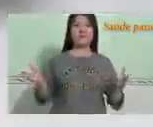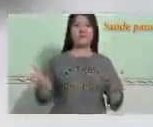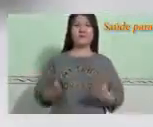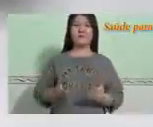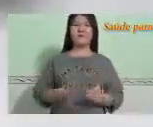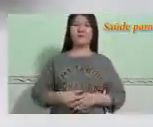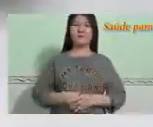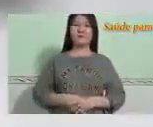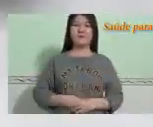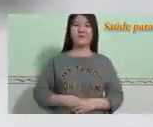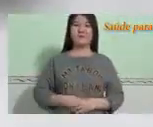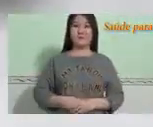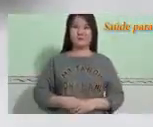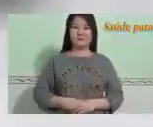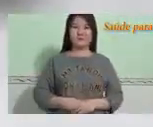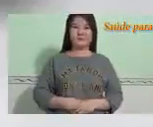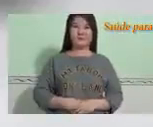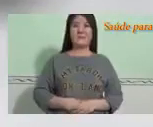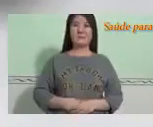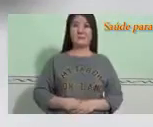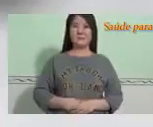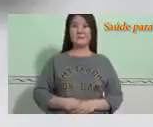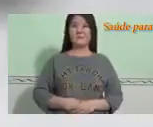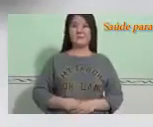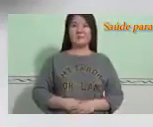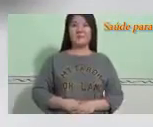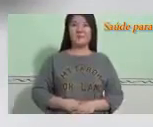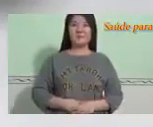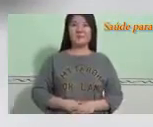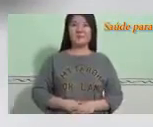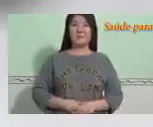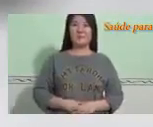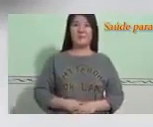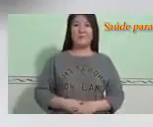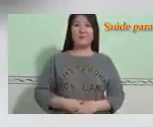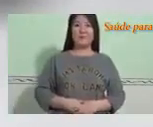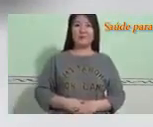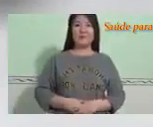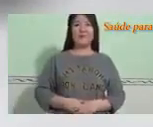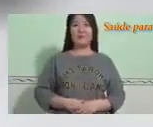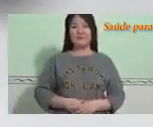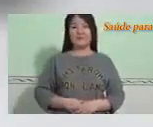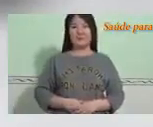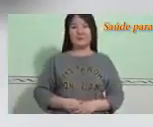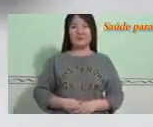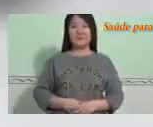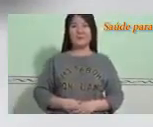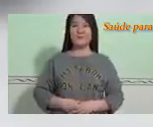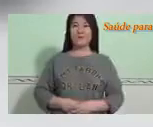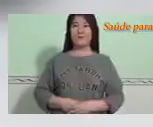NCIAANTESDAS 21 horas, vírgula, porque depois de sair a vírgula o exercício ao poder prejudicar o sono.